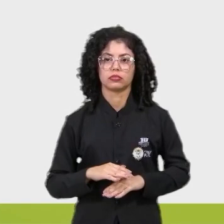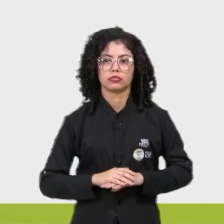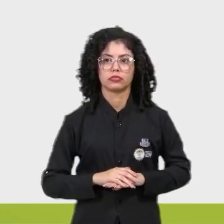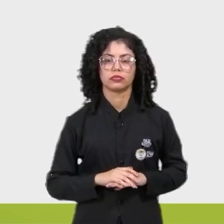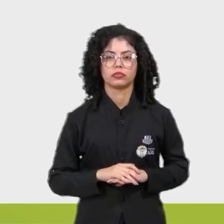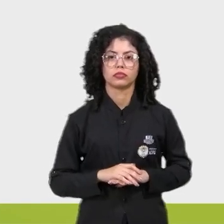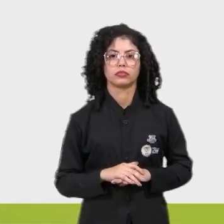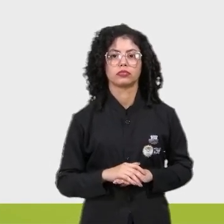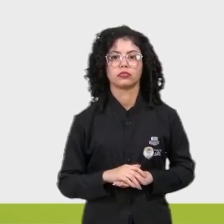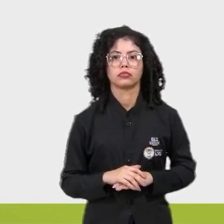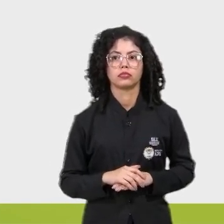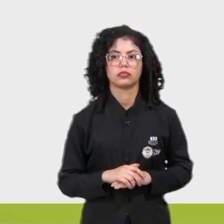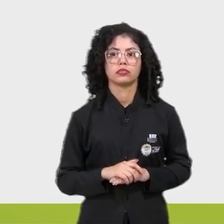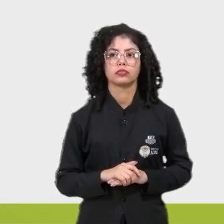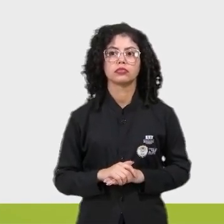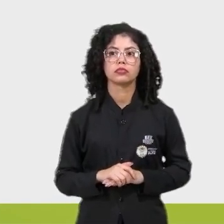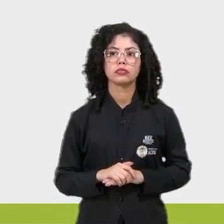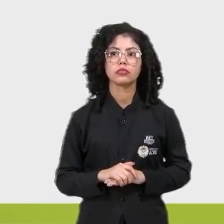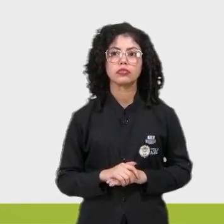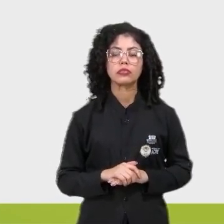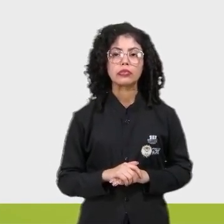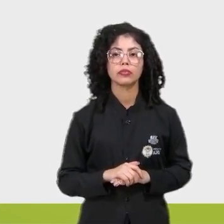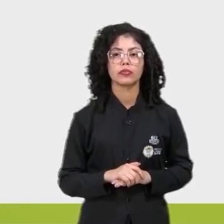relacionam. Tá? Então, vamos lá.